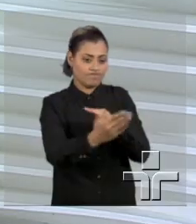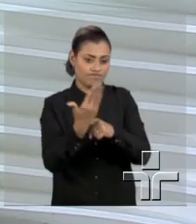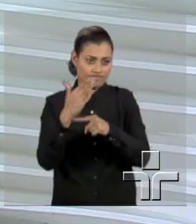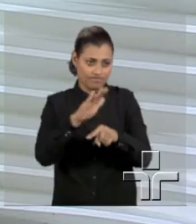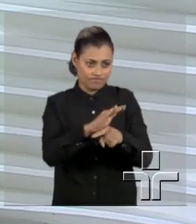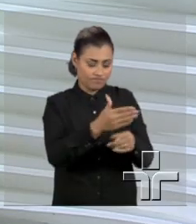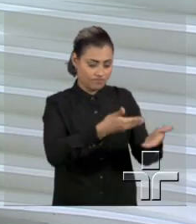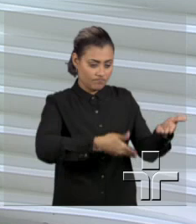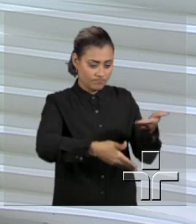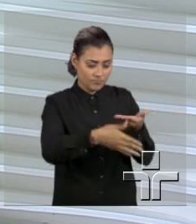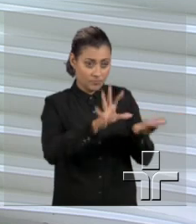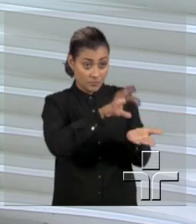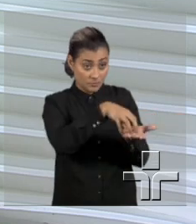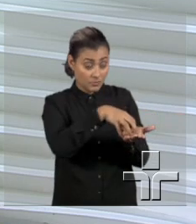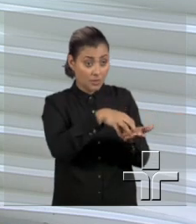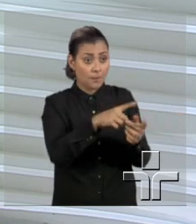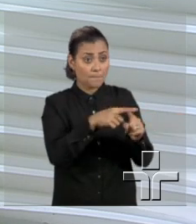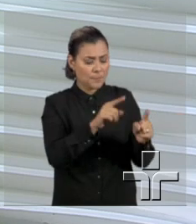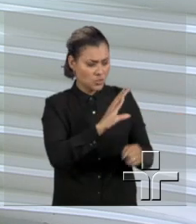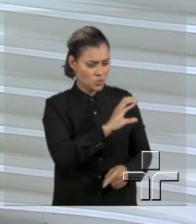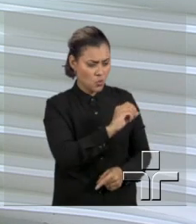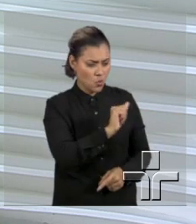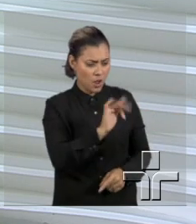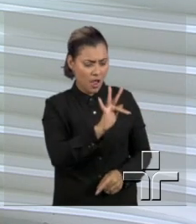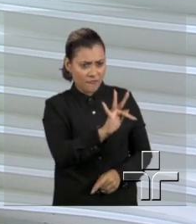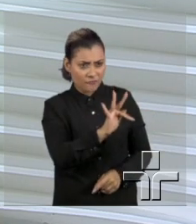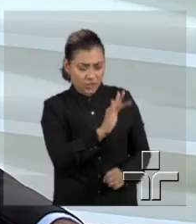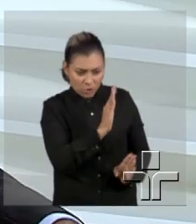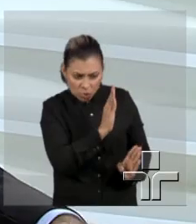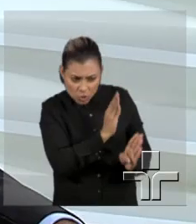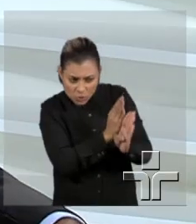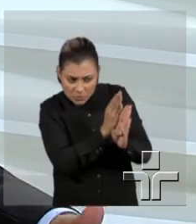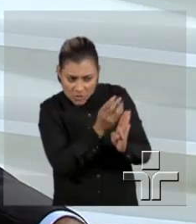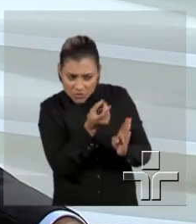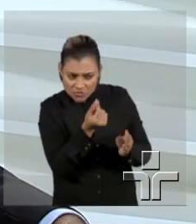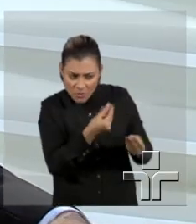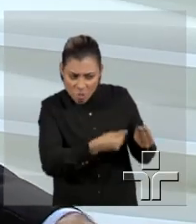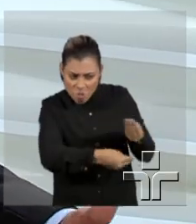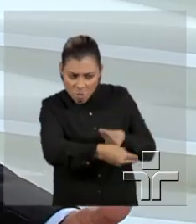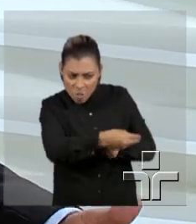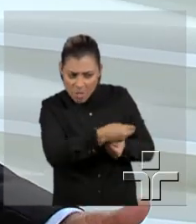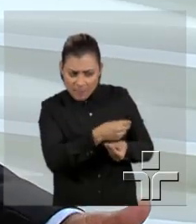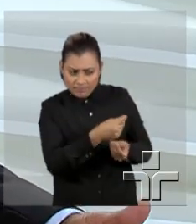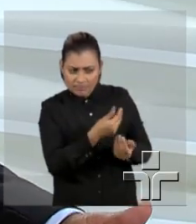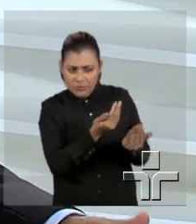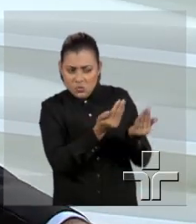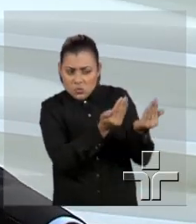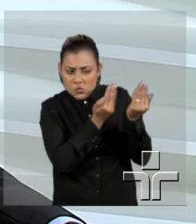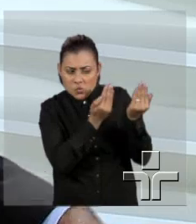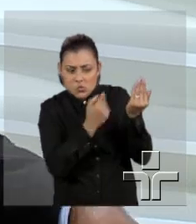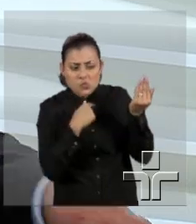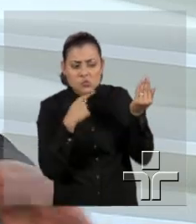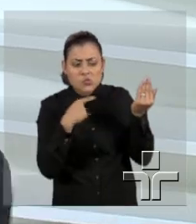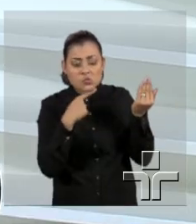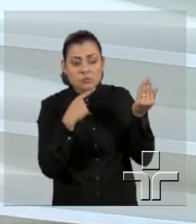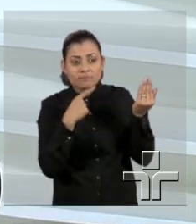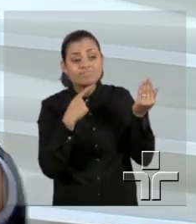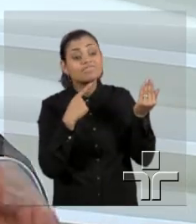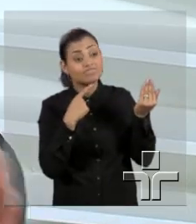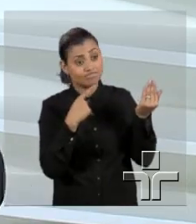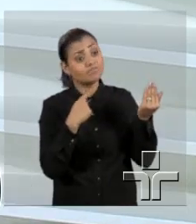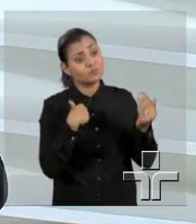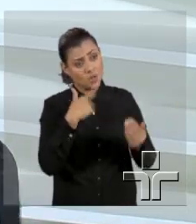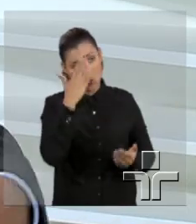E sempre que o COAF detectar uma movimentação financeira suspeita, deve, eu